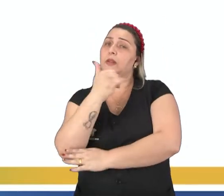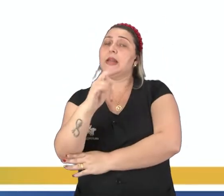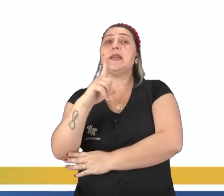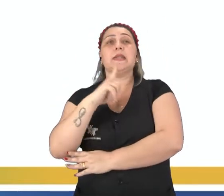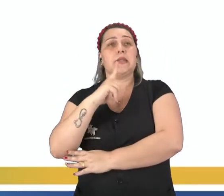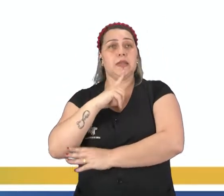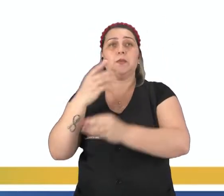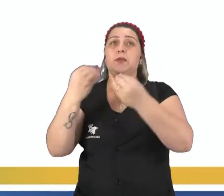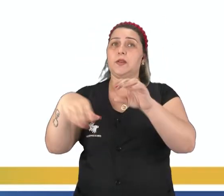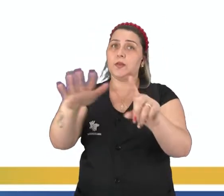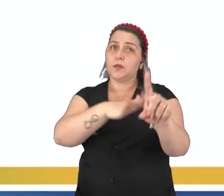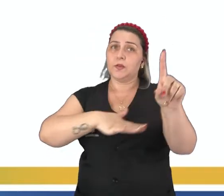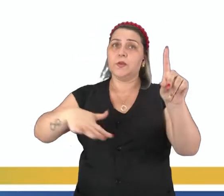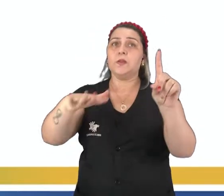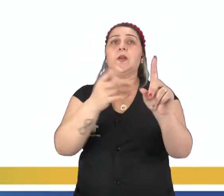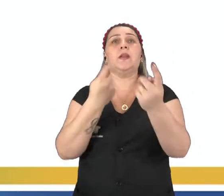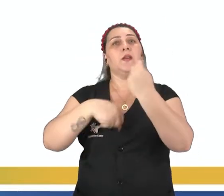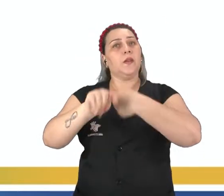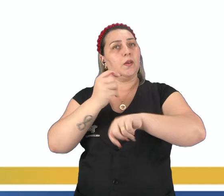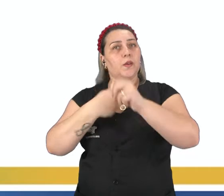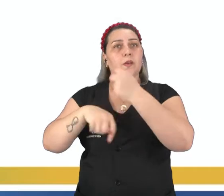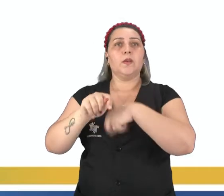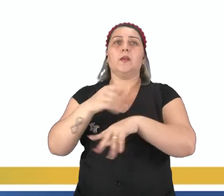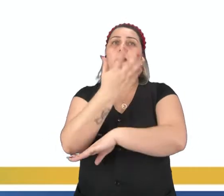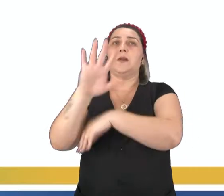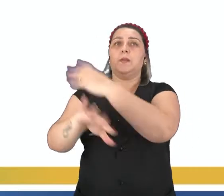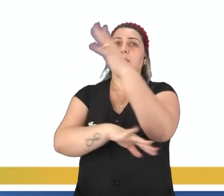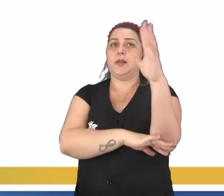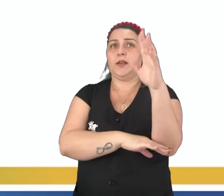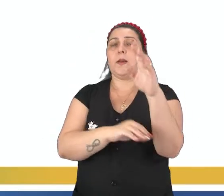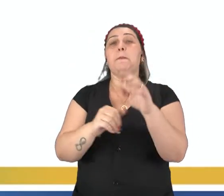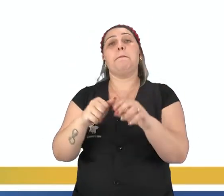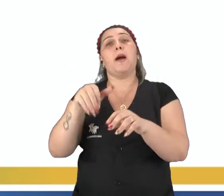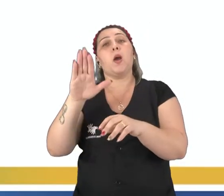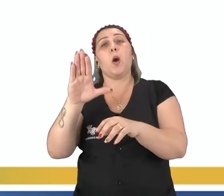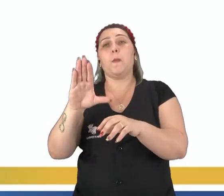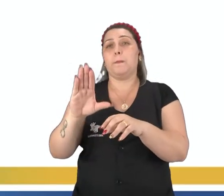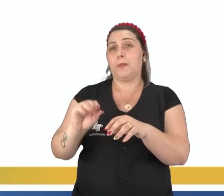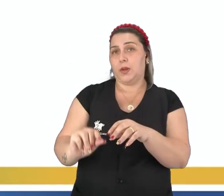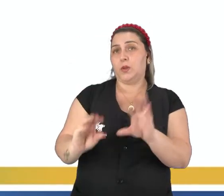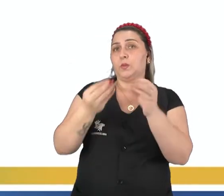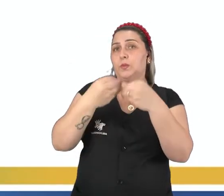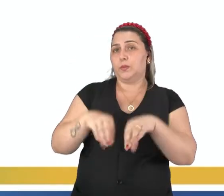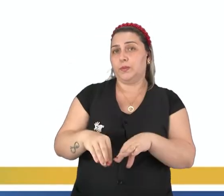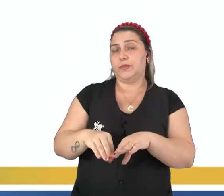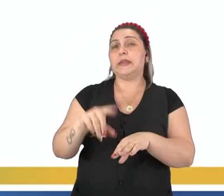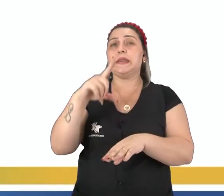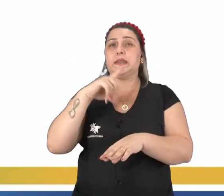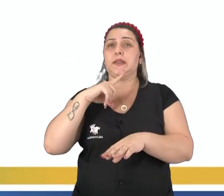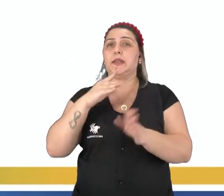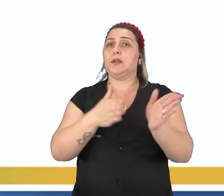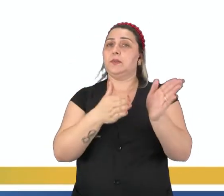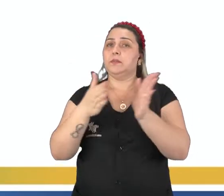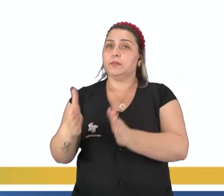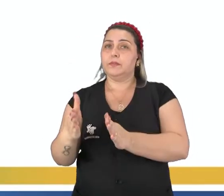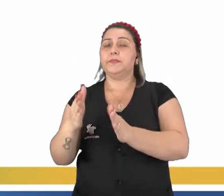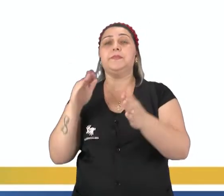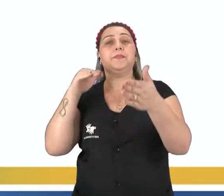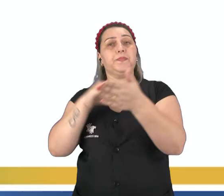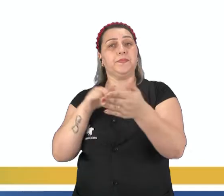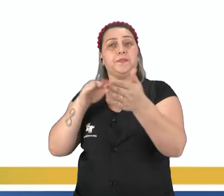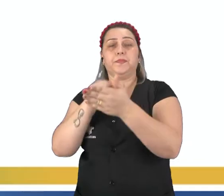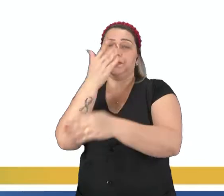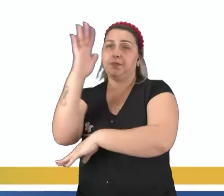tem implicações sociais, econômicas e ambientais em maior ou menor medida, né? É claro que tem aquele processo em que os